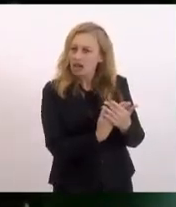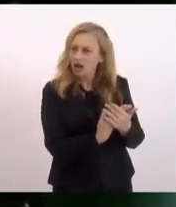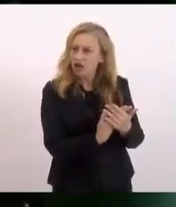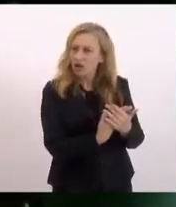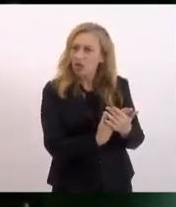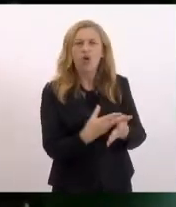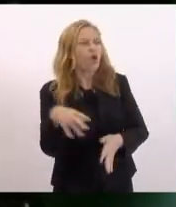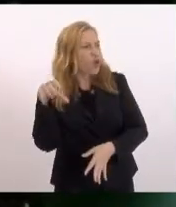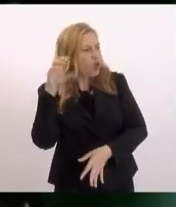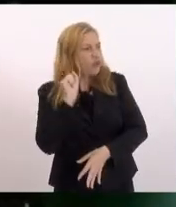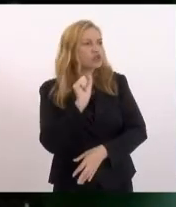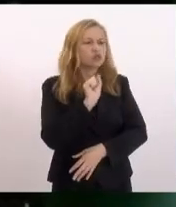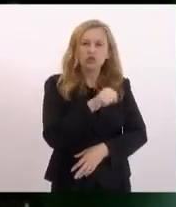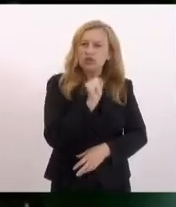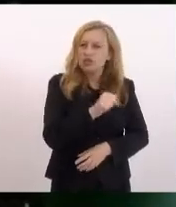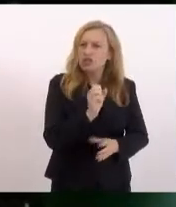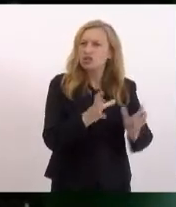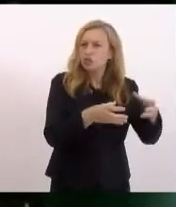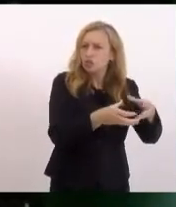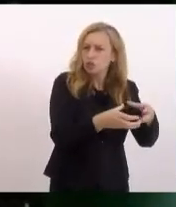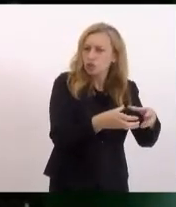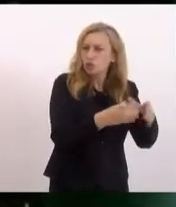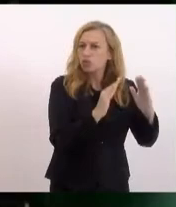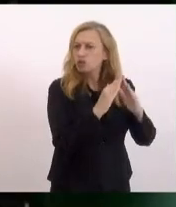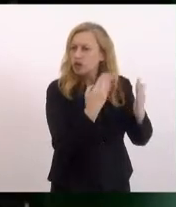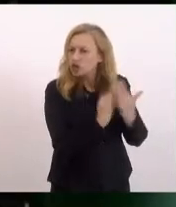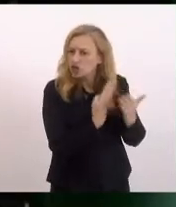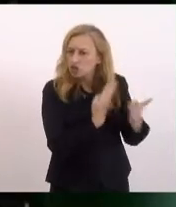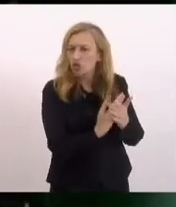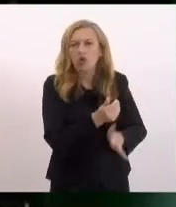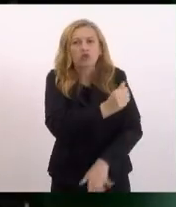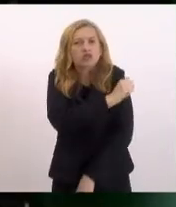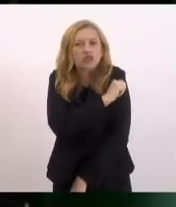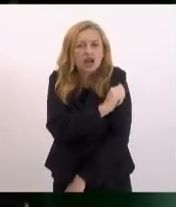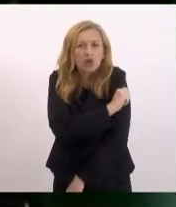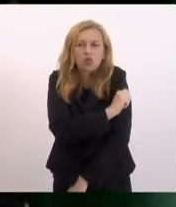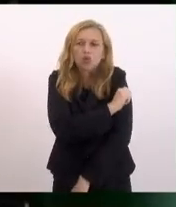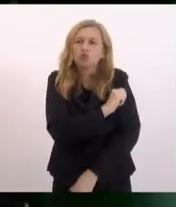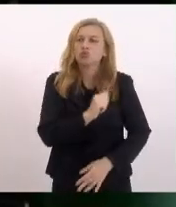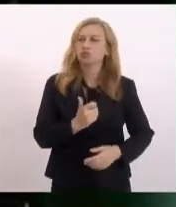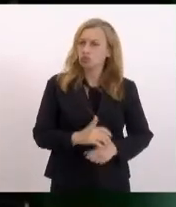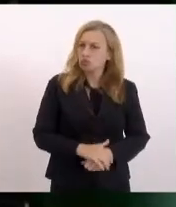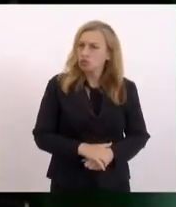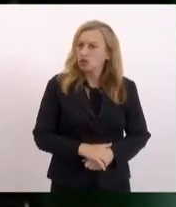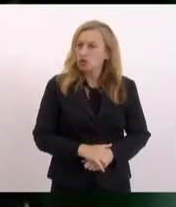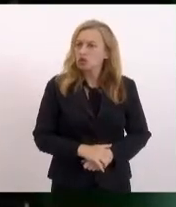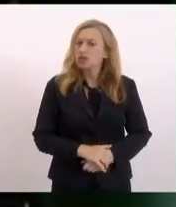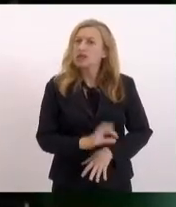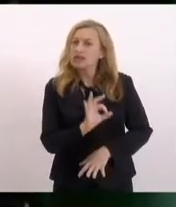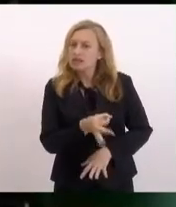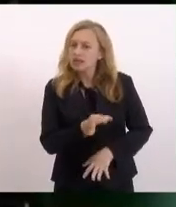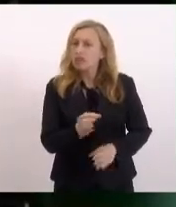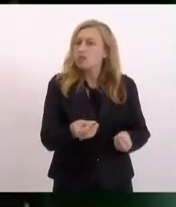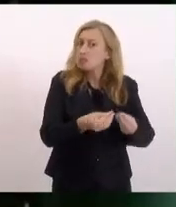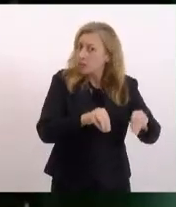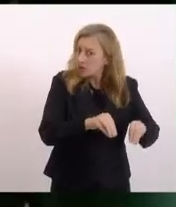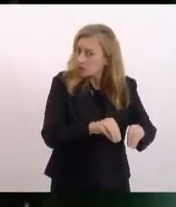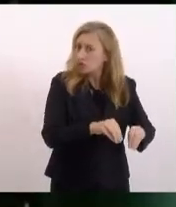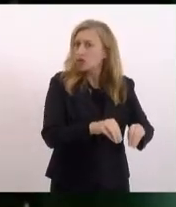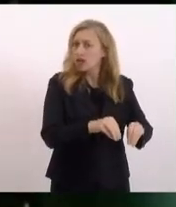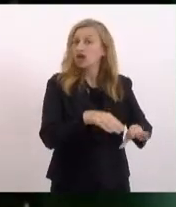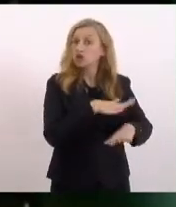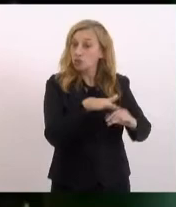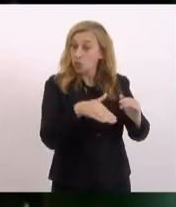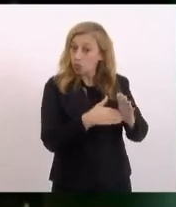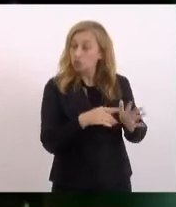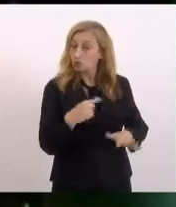ouvindo, sim, a comunidade escolar, os estudantes que estão, por óbvio, aí prejudicados, todos